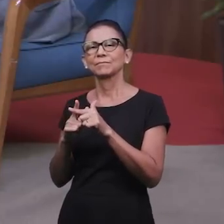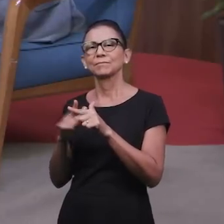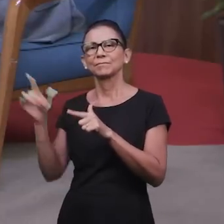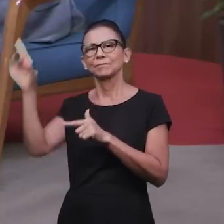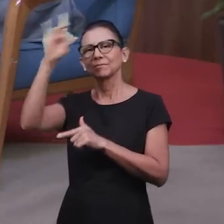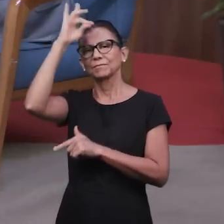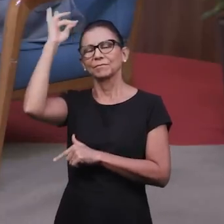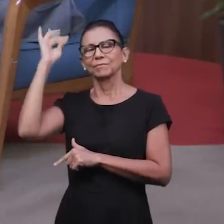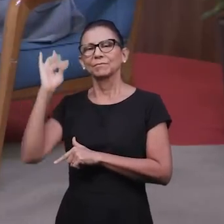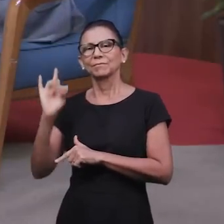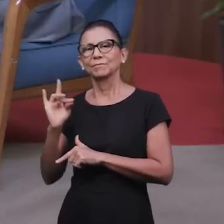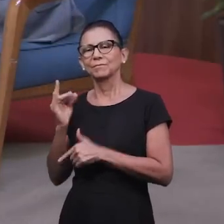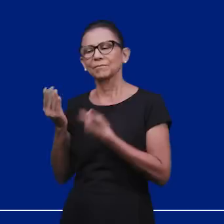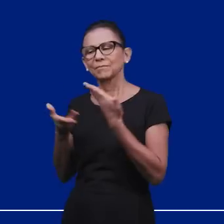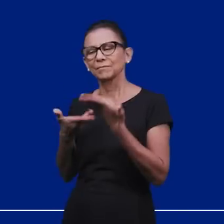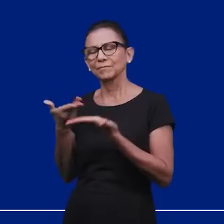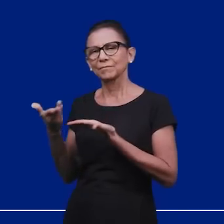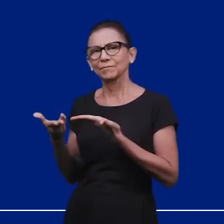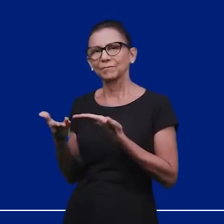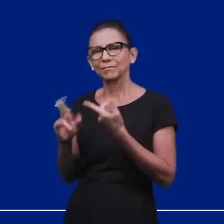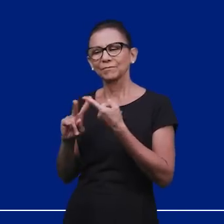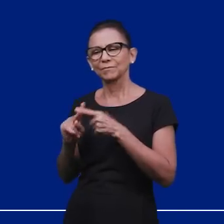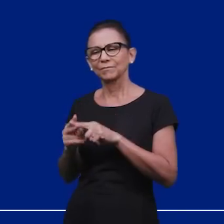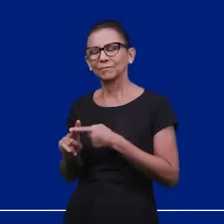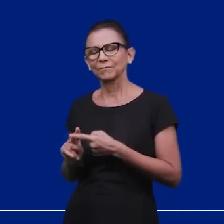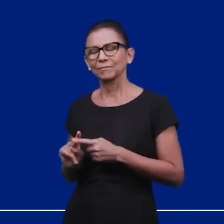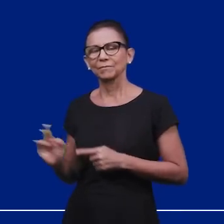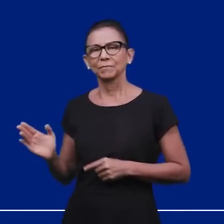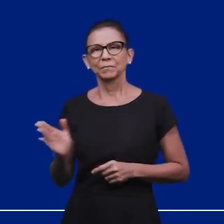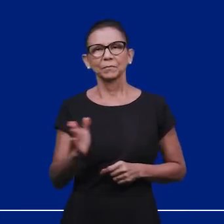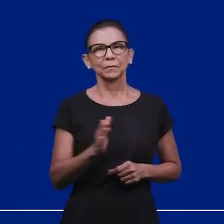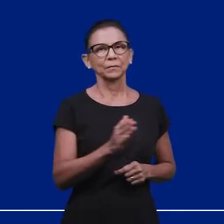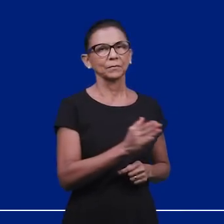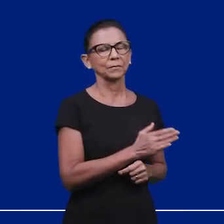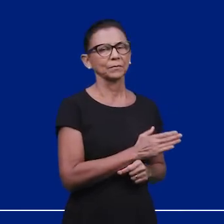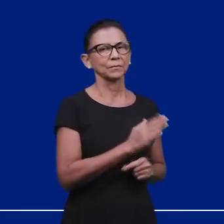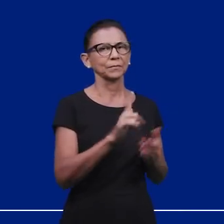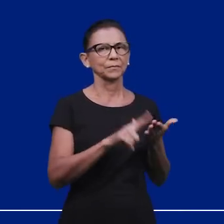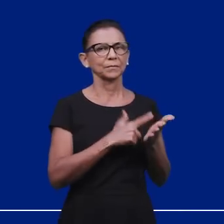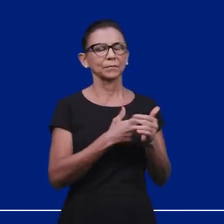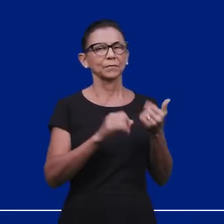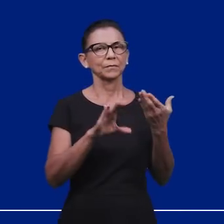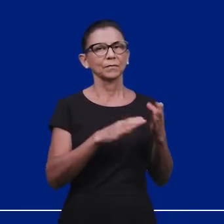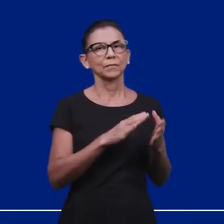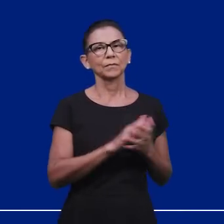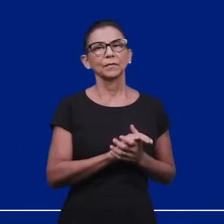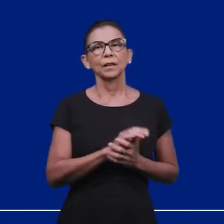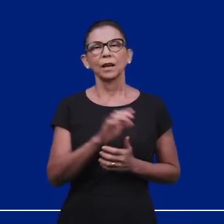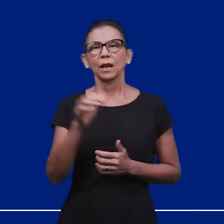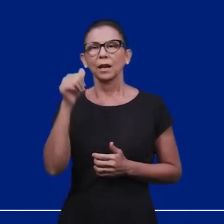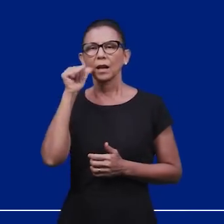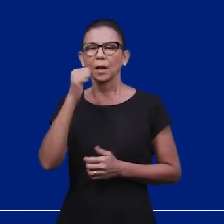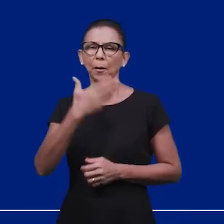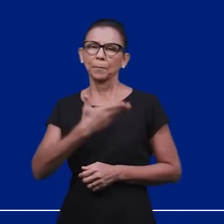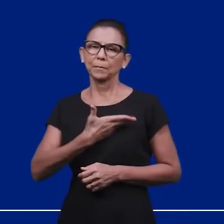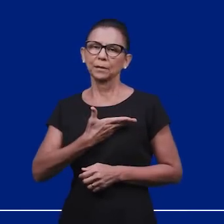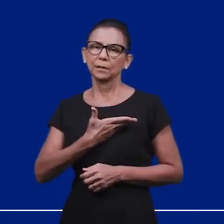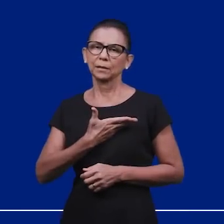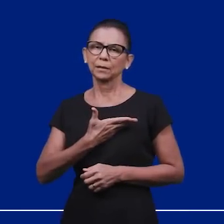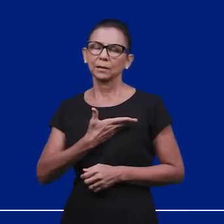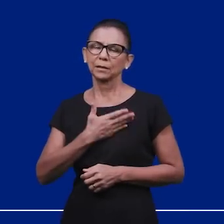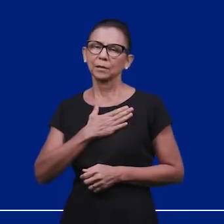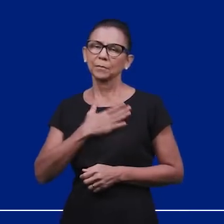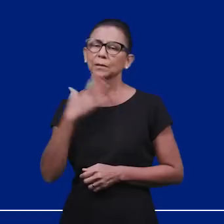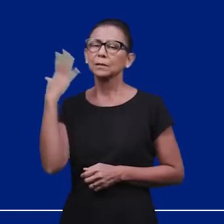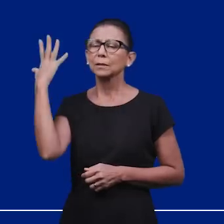Então, Cantares 4:7 diz assim: Tu és toda formosa, amiga minha, e em